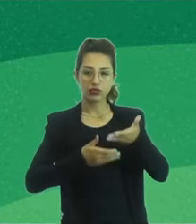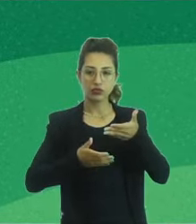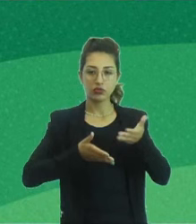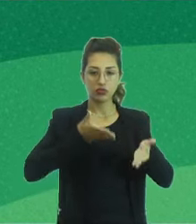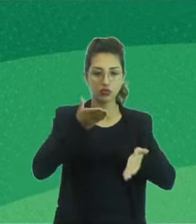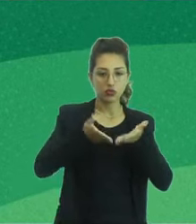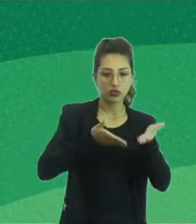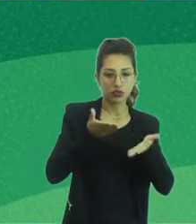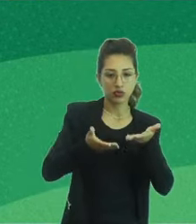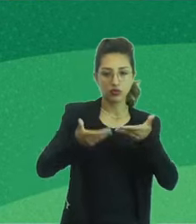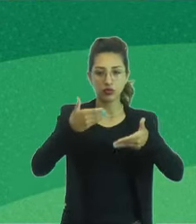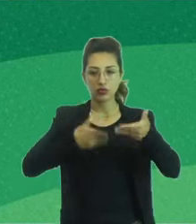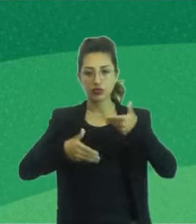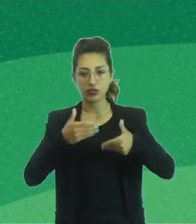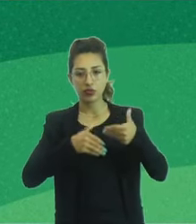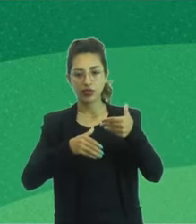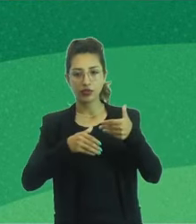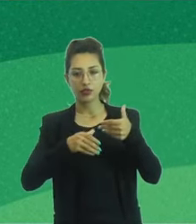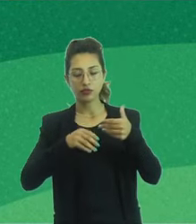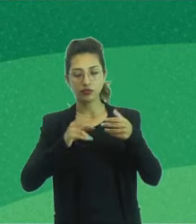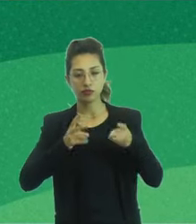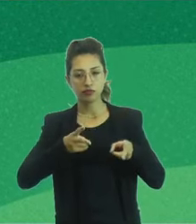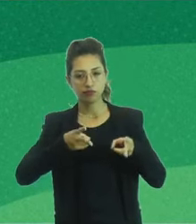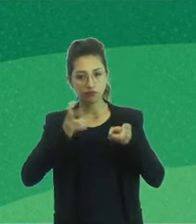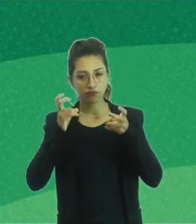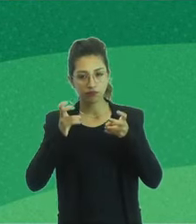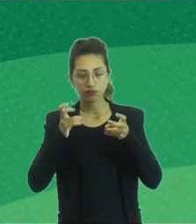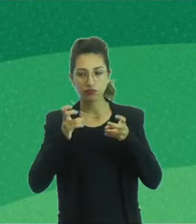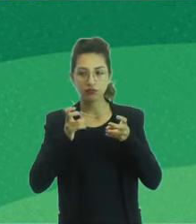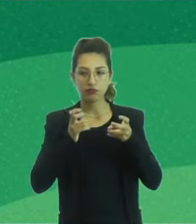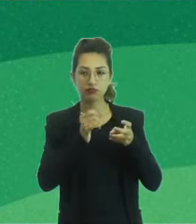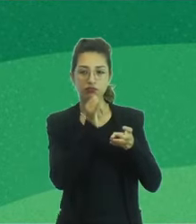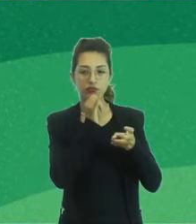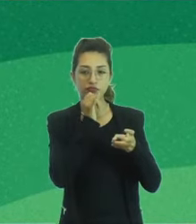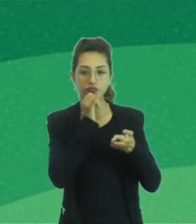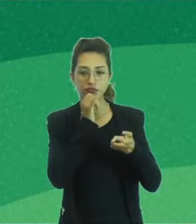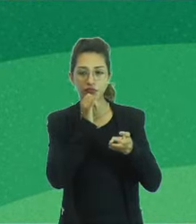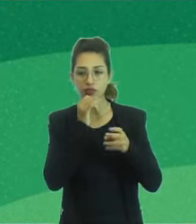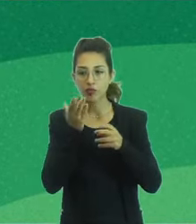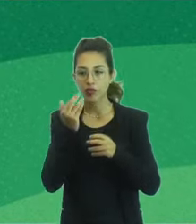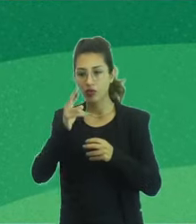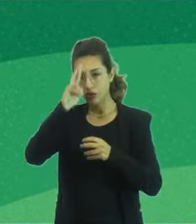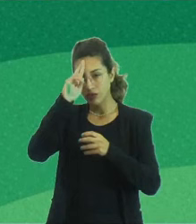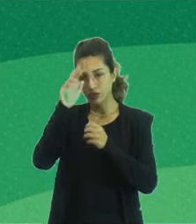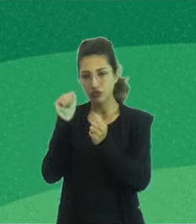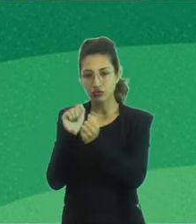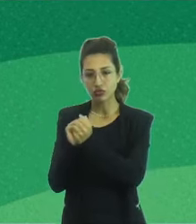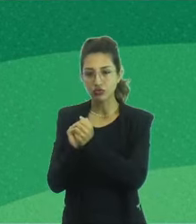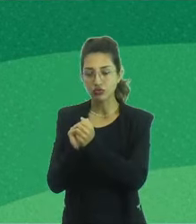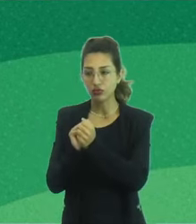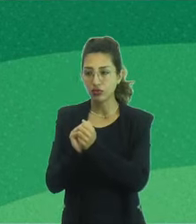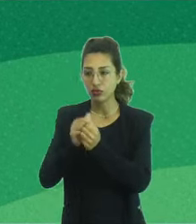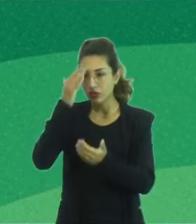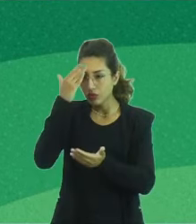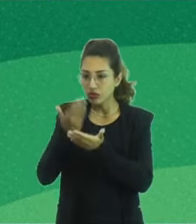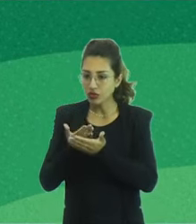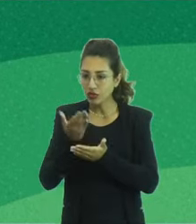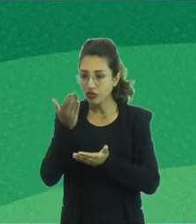e tava almoçando com alguém você já falou nossa eu não acreditou almoçando contigo cara